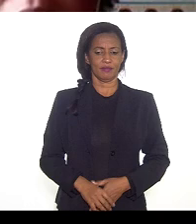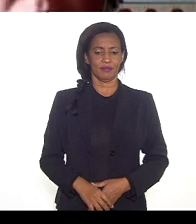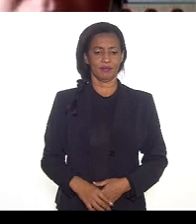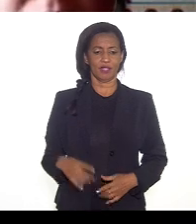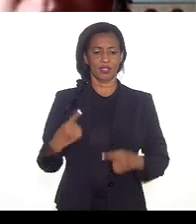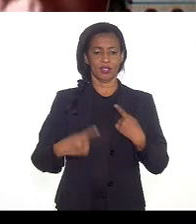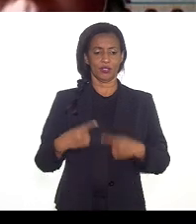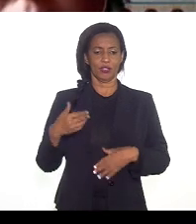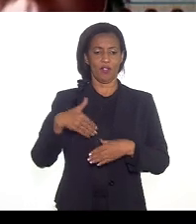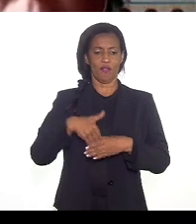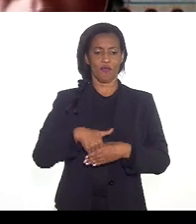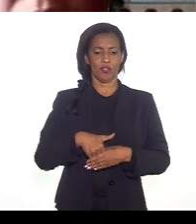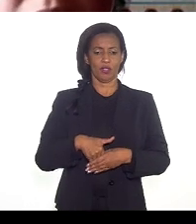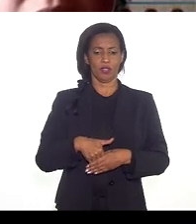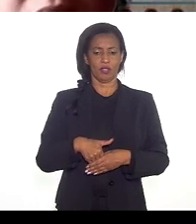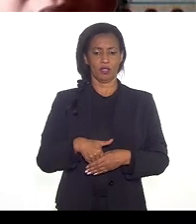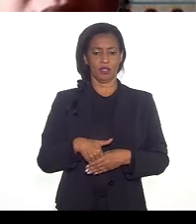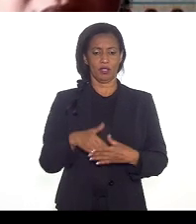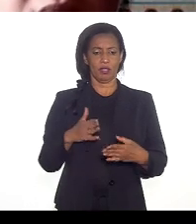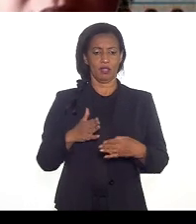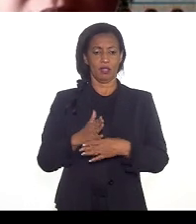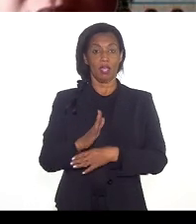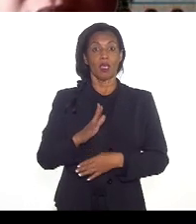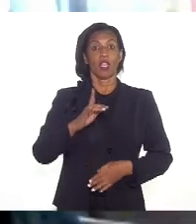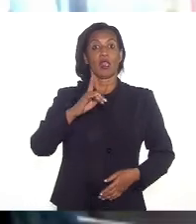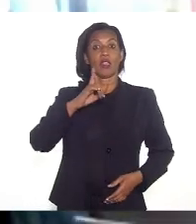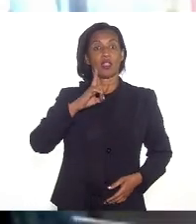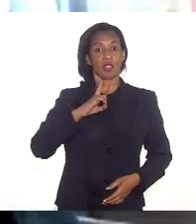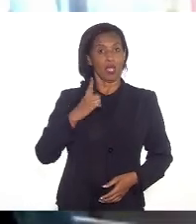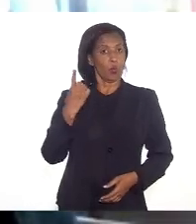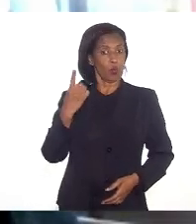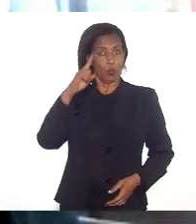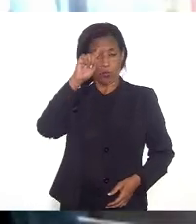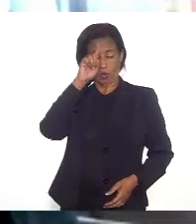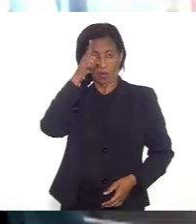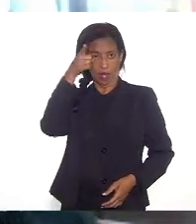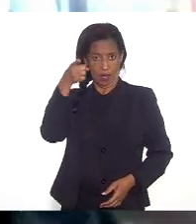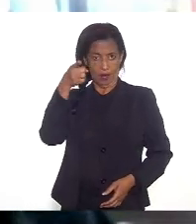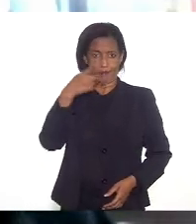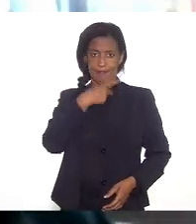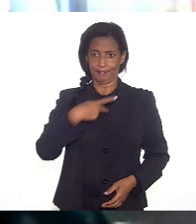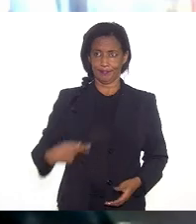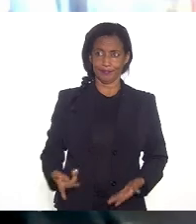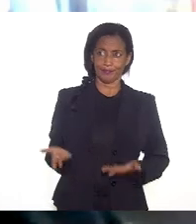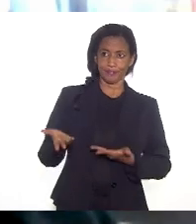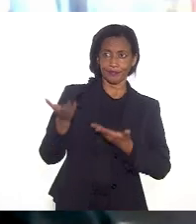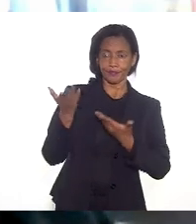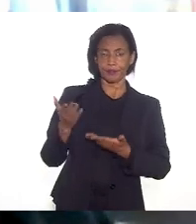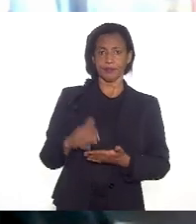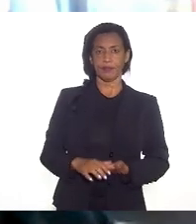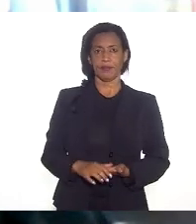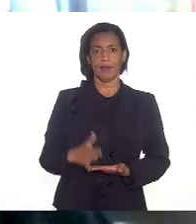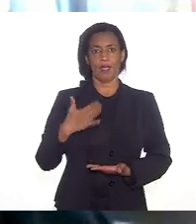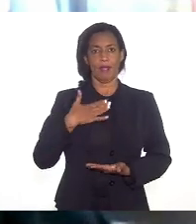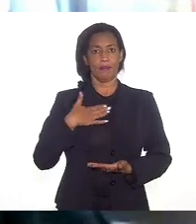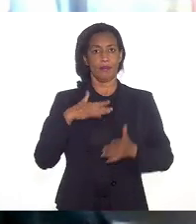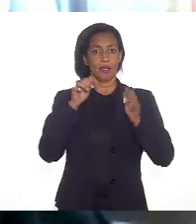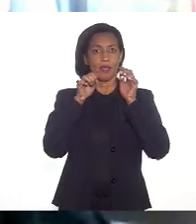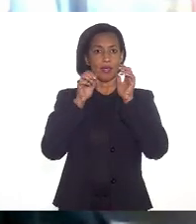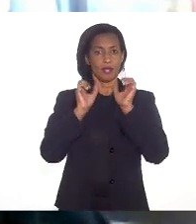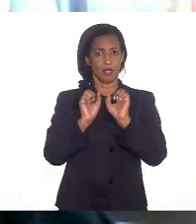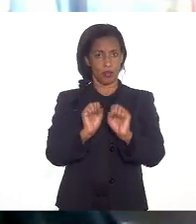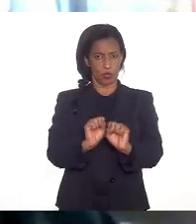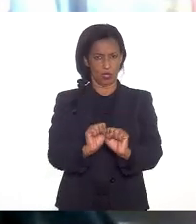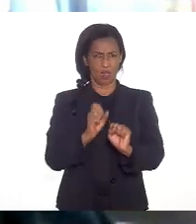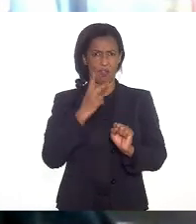Em discussão e votação. Tinha uma ideia, o presidente Márcio Pacheco. A minha assessoria disse que as